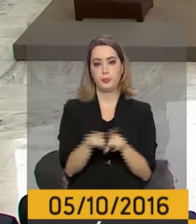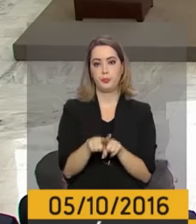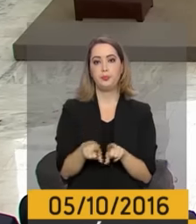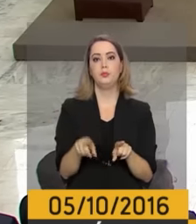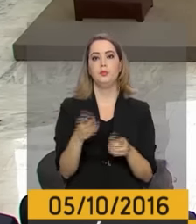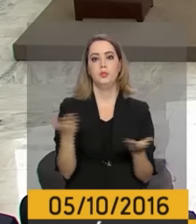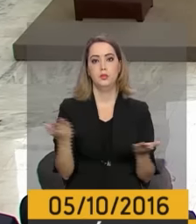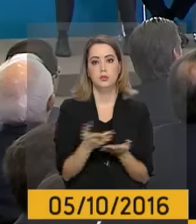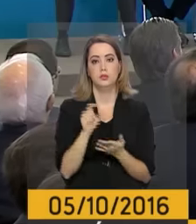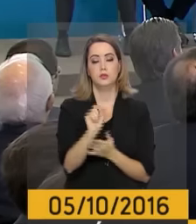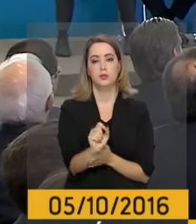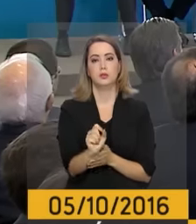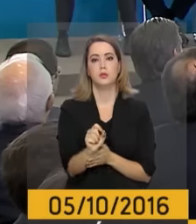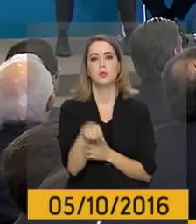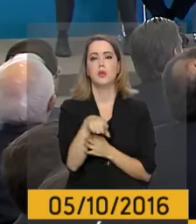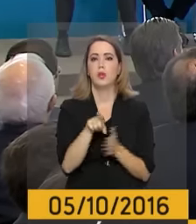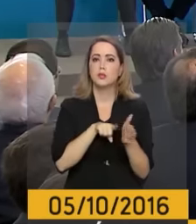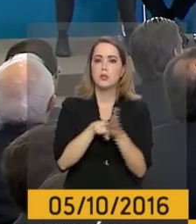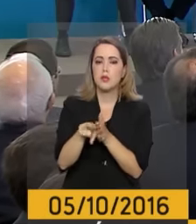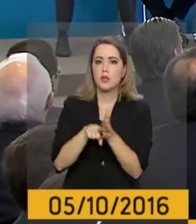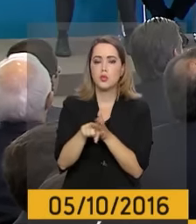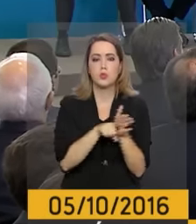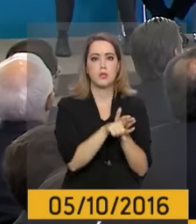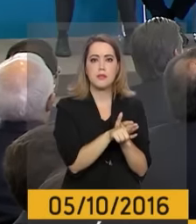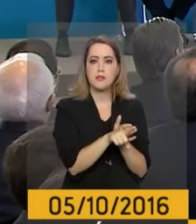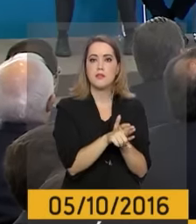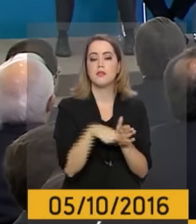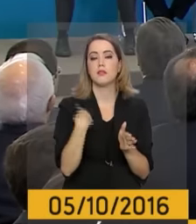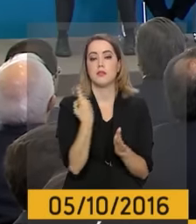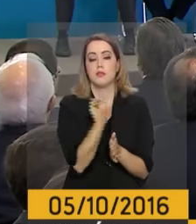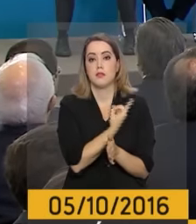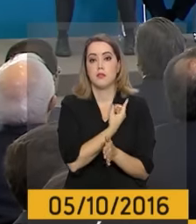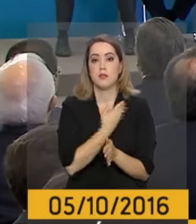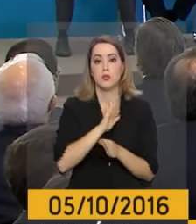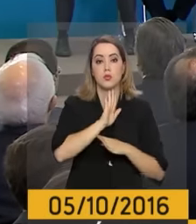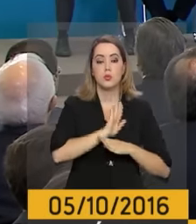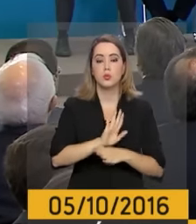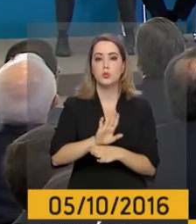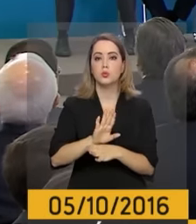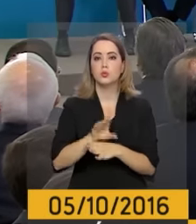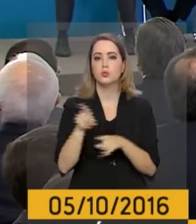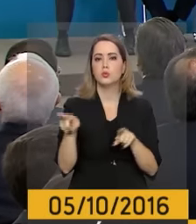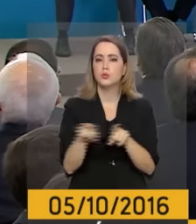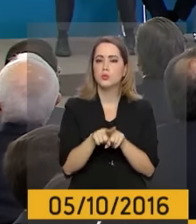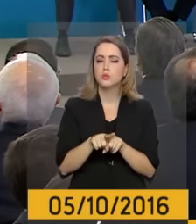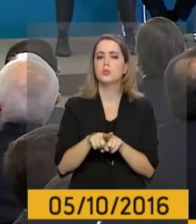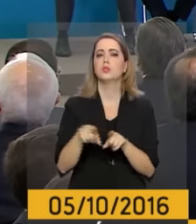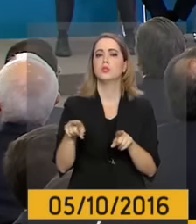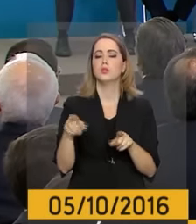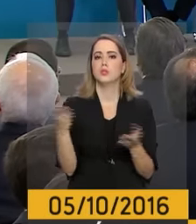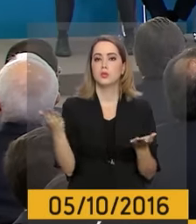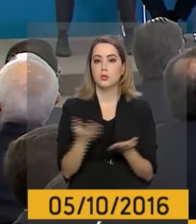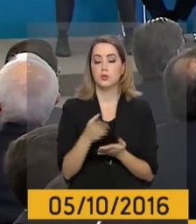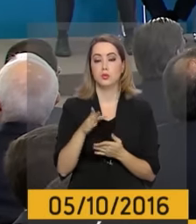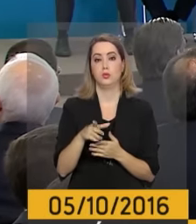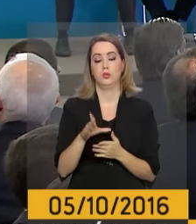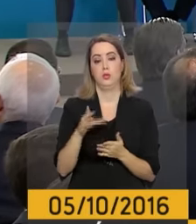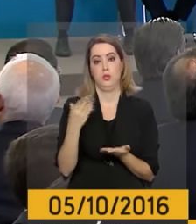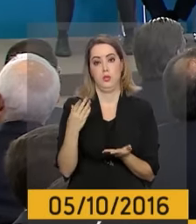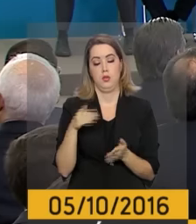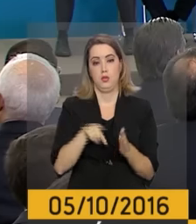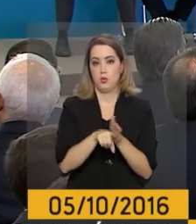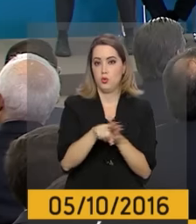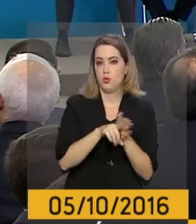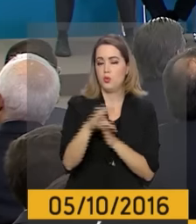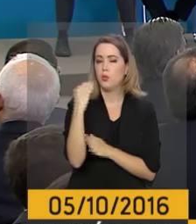Também nessa área da pesquisa, uma pessoa que nos inspira e nos ajuda muito, nos dá um apoio importante do ponto de vista científico, é o